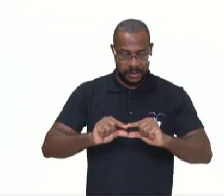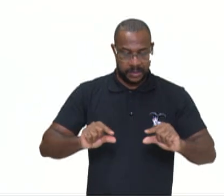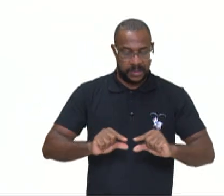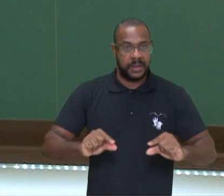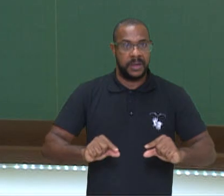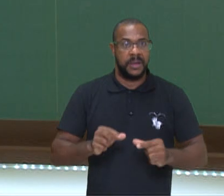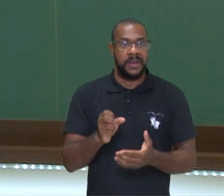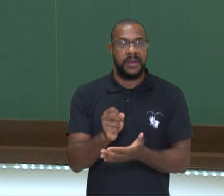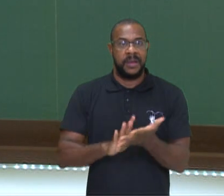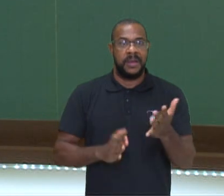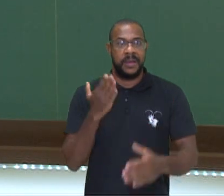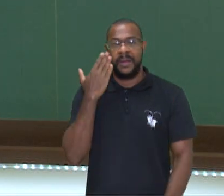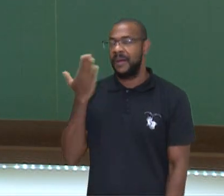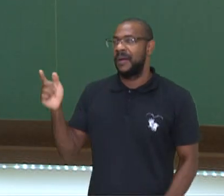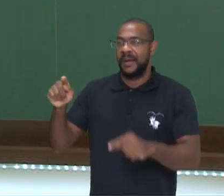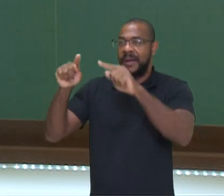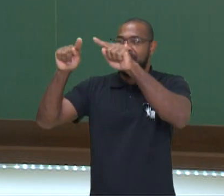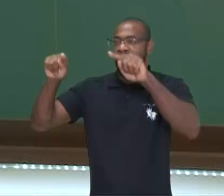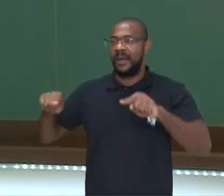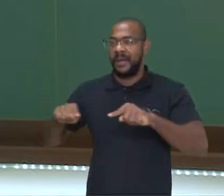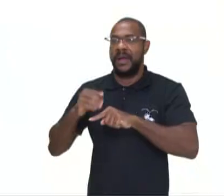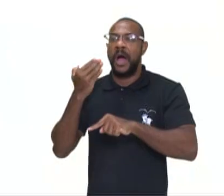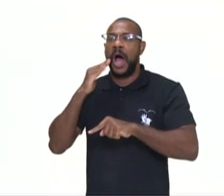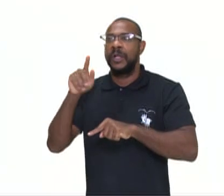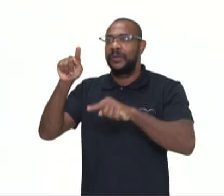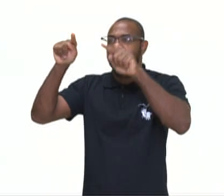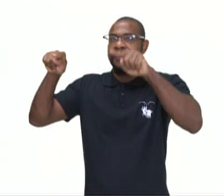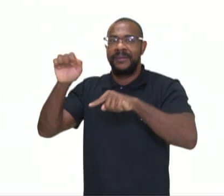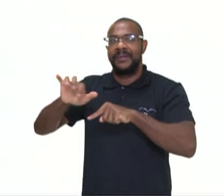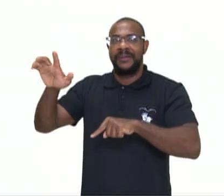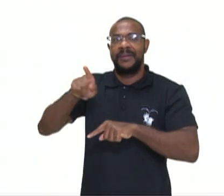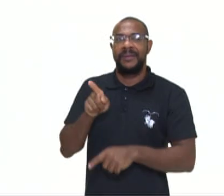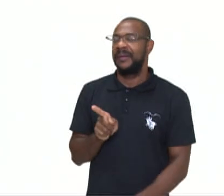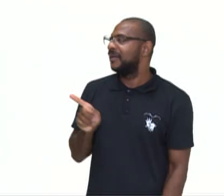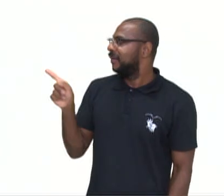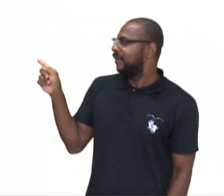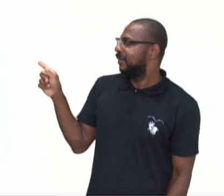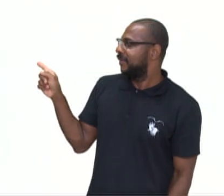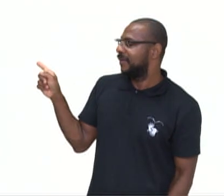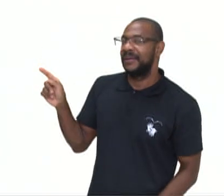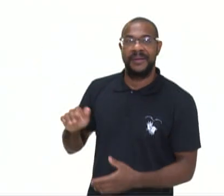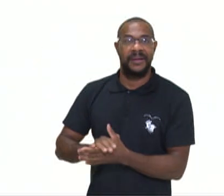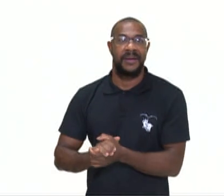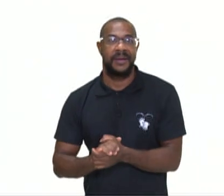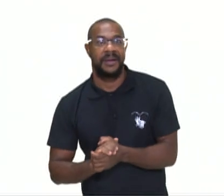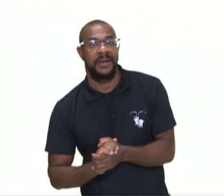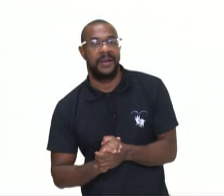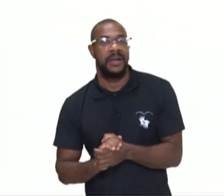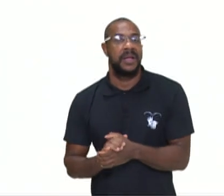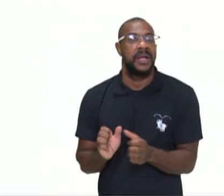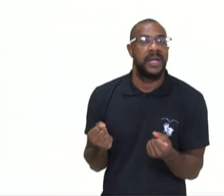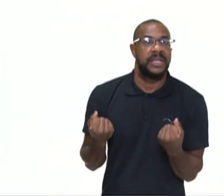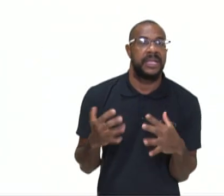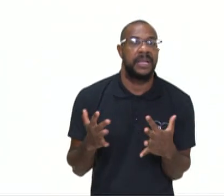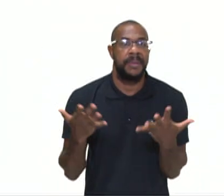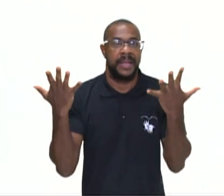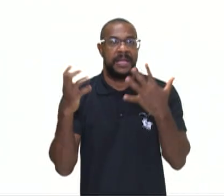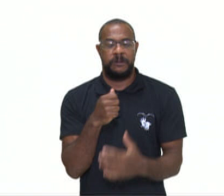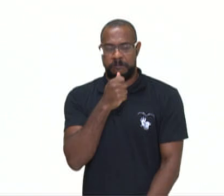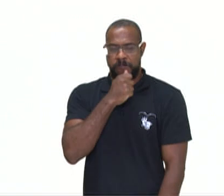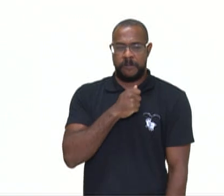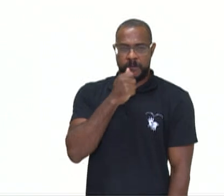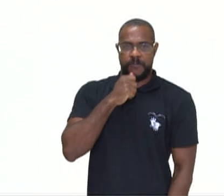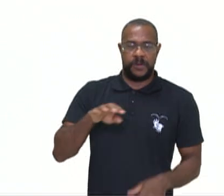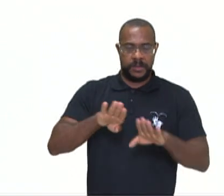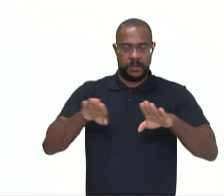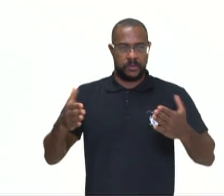ó, celebrarei o teu ofício no altar, porém, se ainda é pequeno o sacrifício, morra eu também em